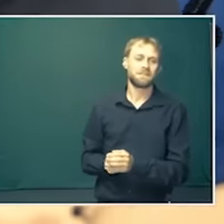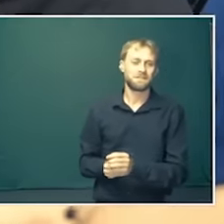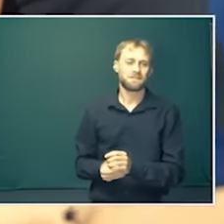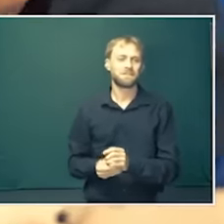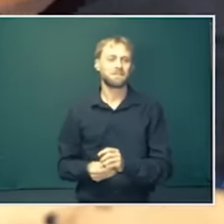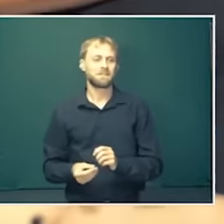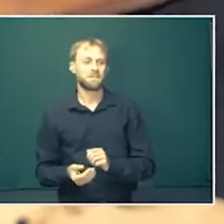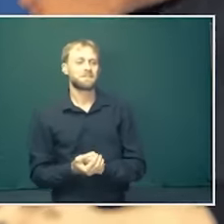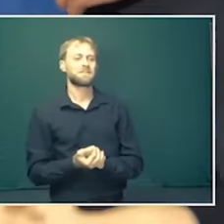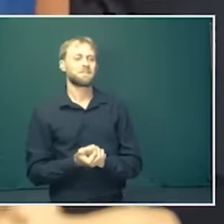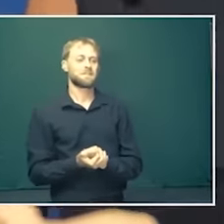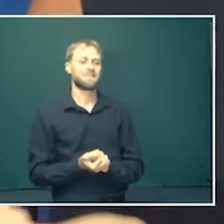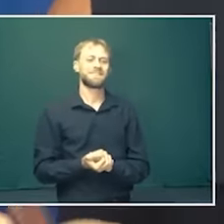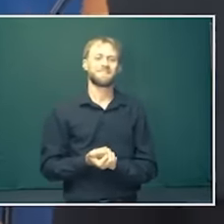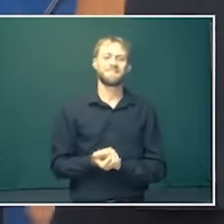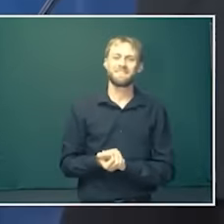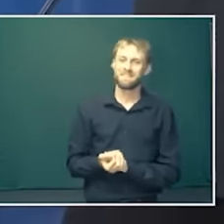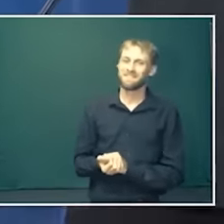Silvio Bell.